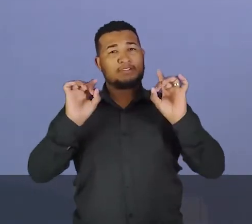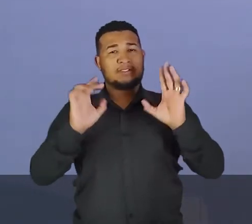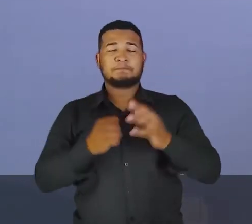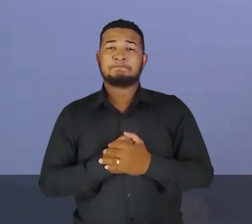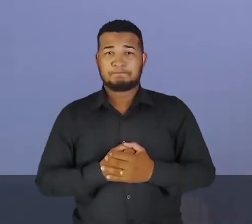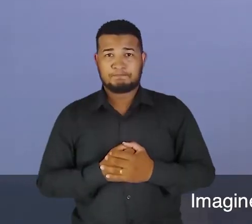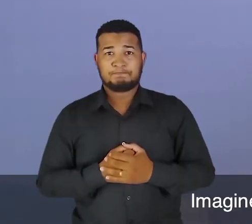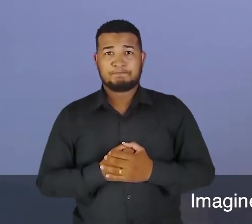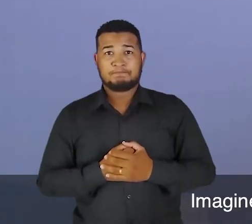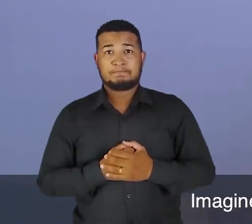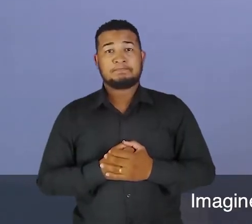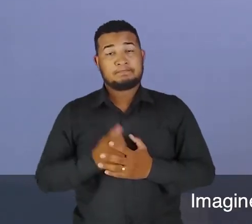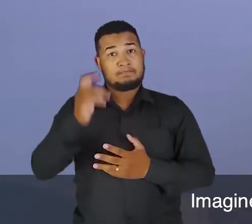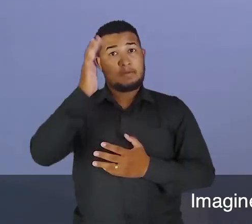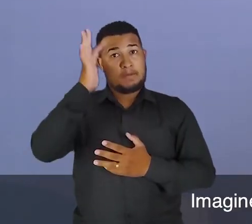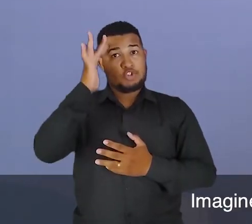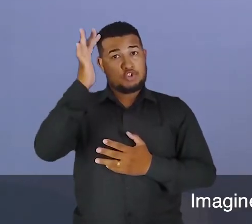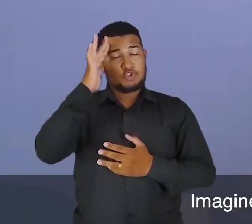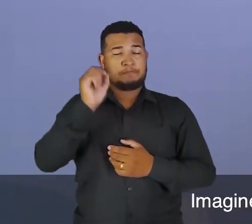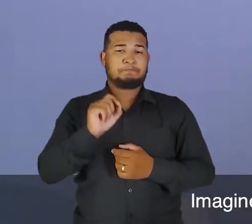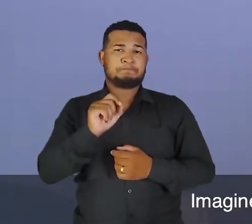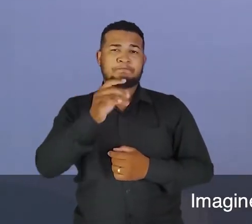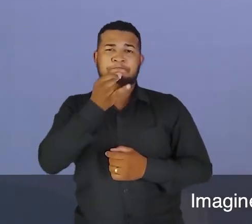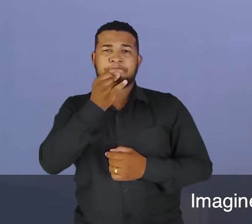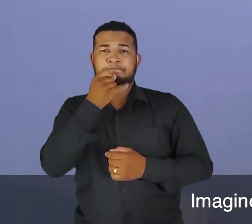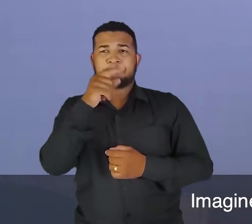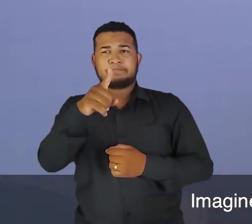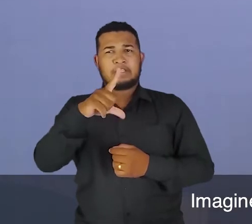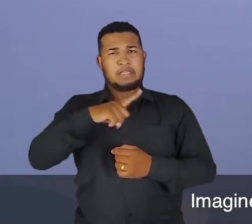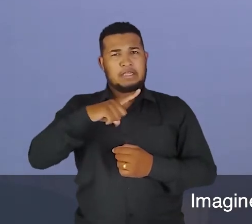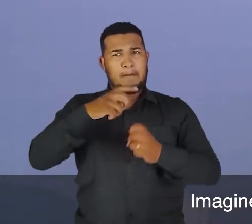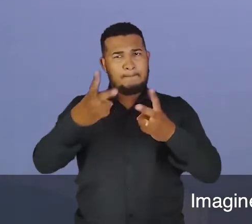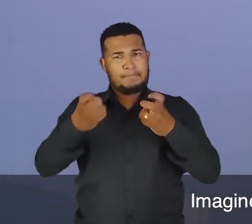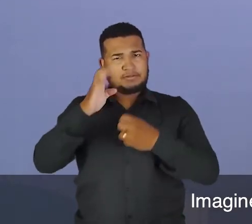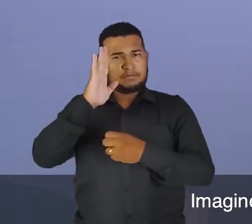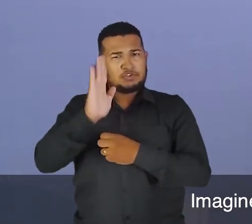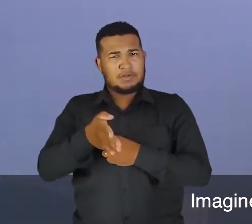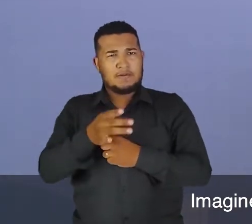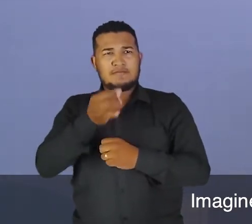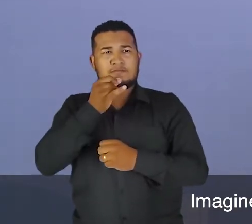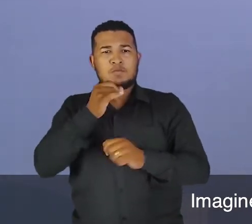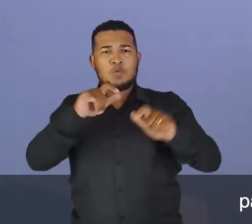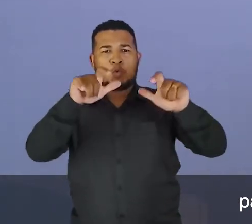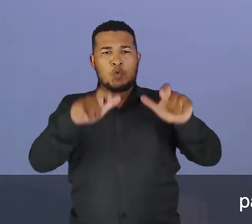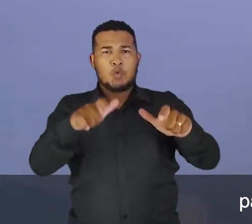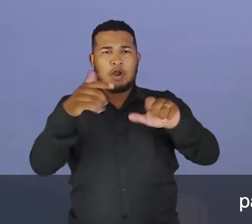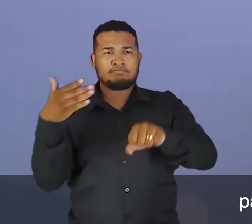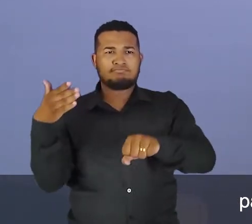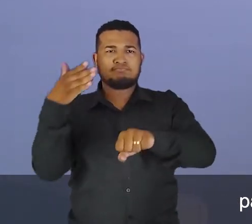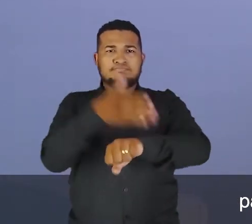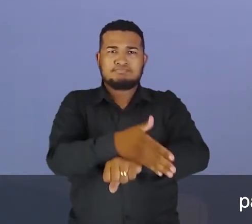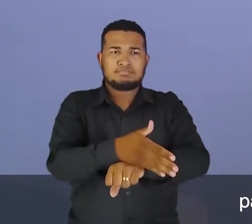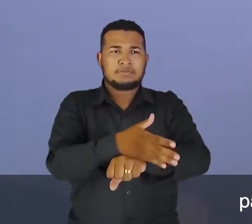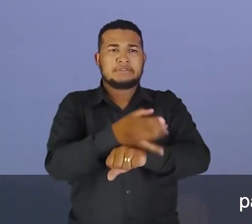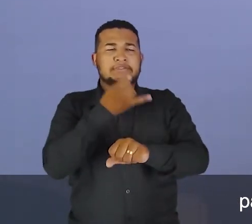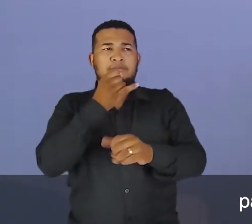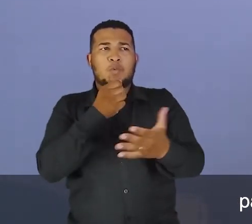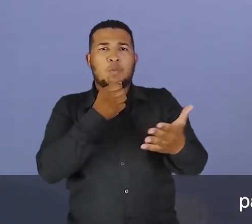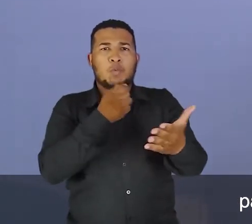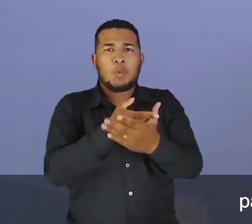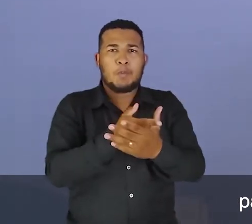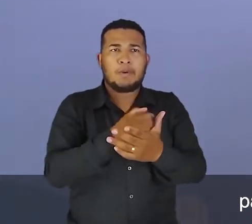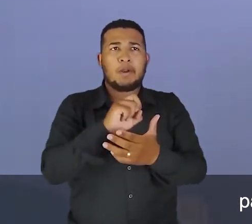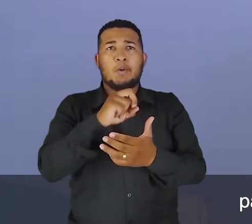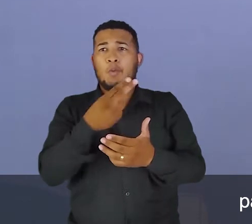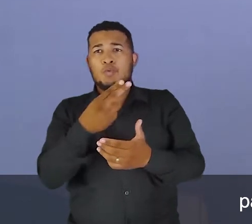aqui, pessoal. Imaginem vocês, já perceberam que quando você chega num local para comprar ou